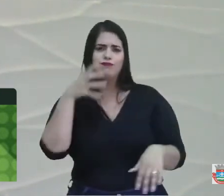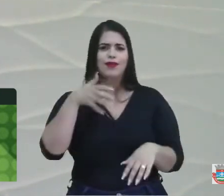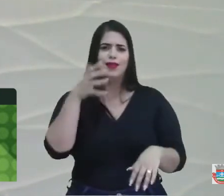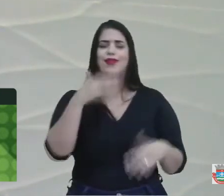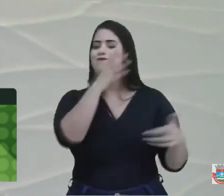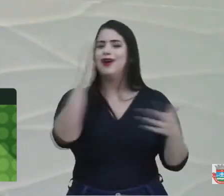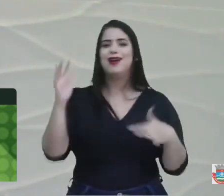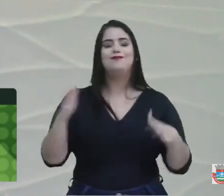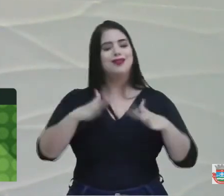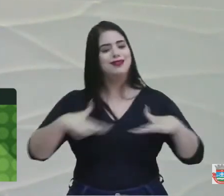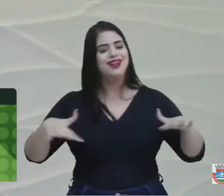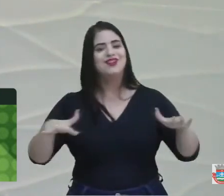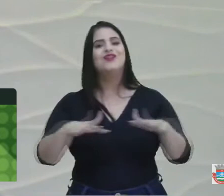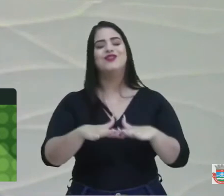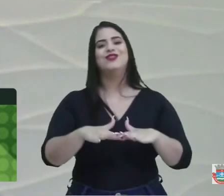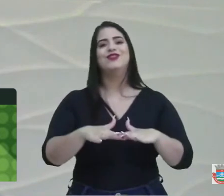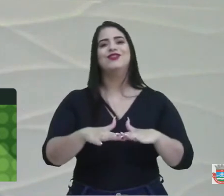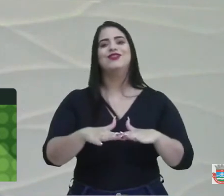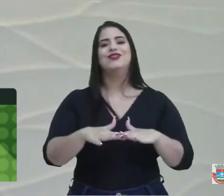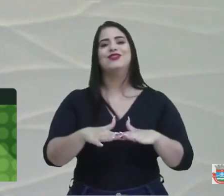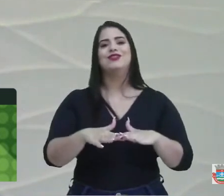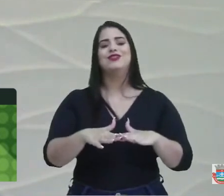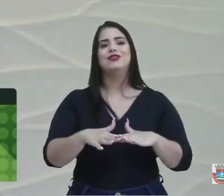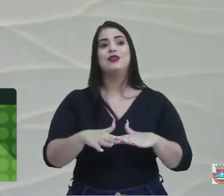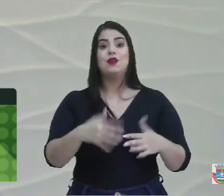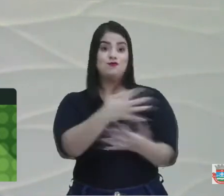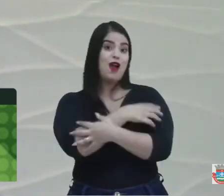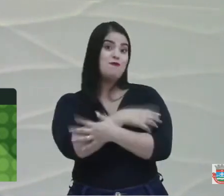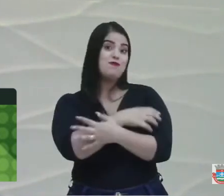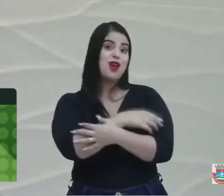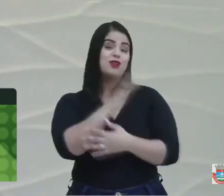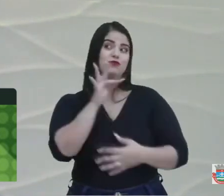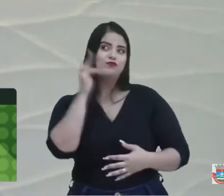lutam e que buscam melhorias para o nosso povo do campo. Um grande abraço e até um próximo momento, se Deus quiser.